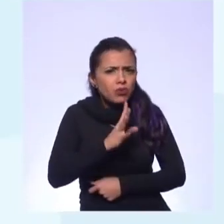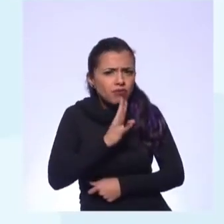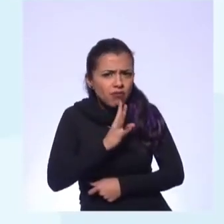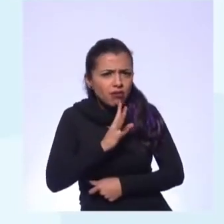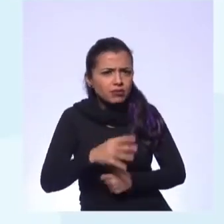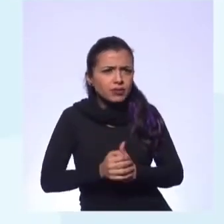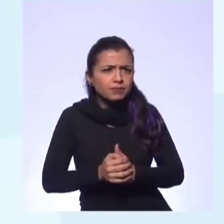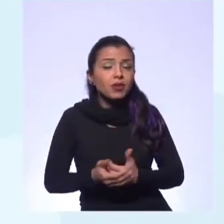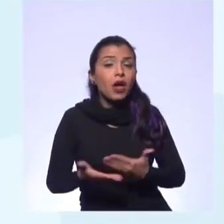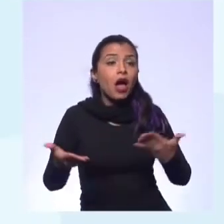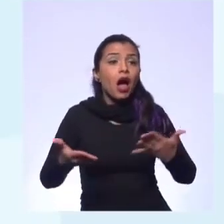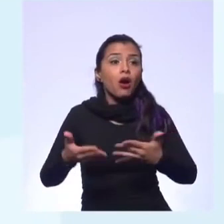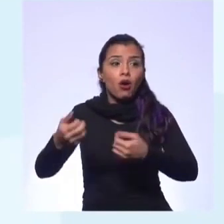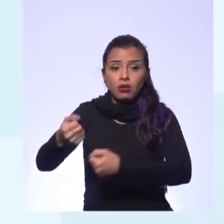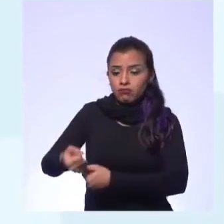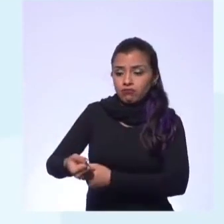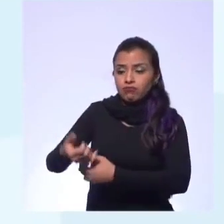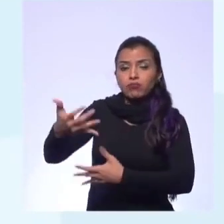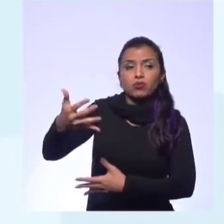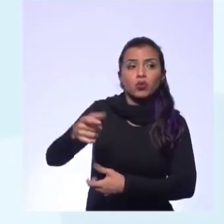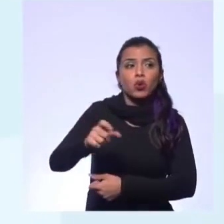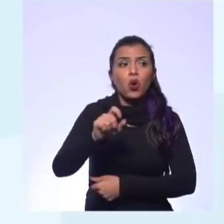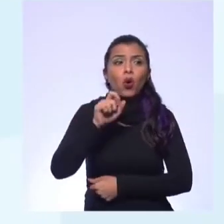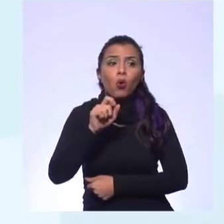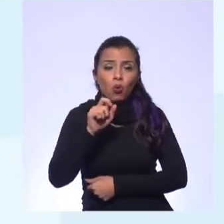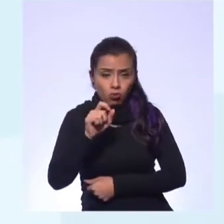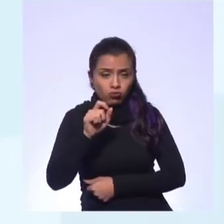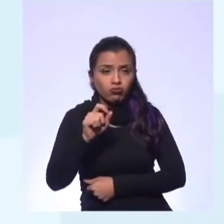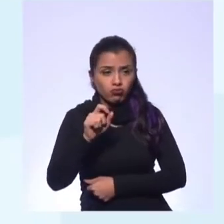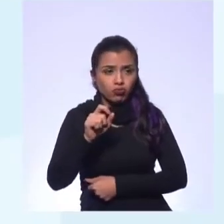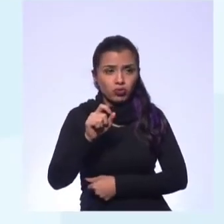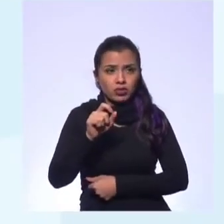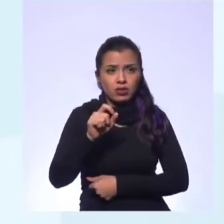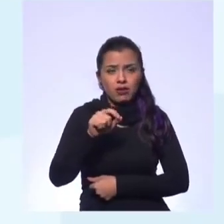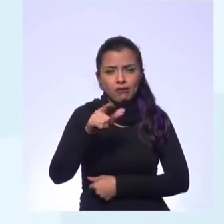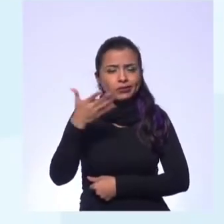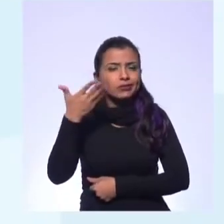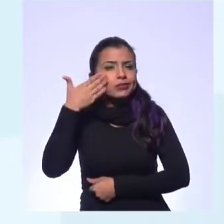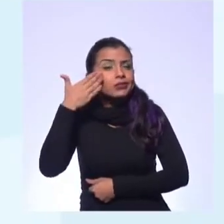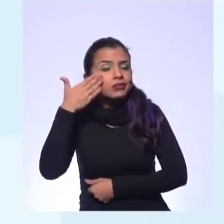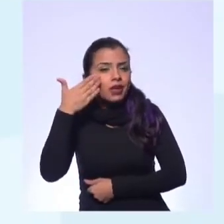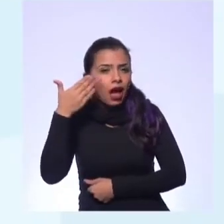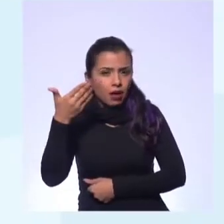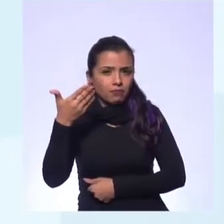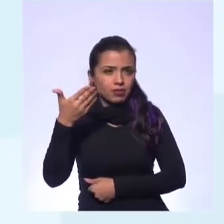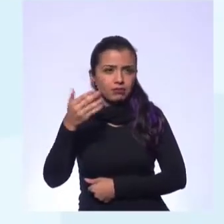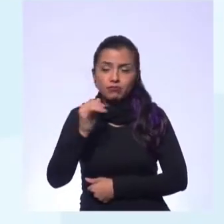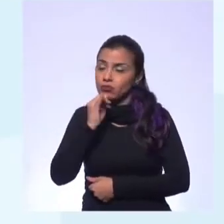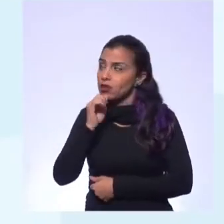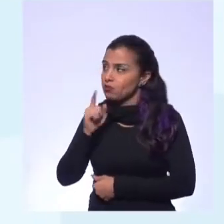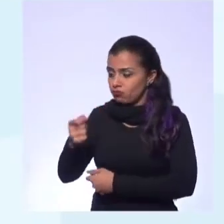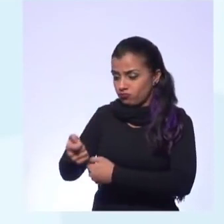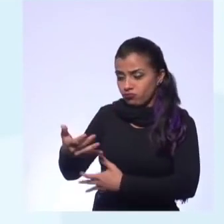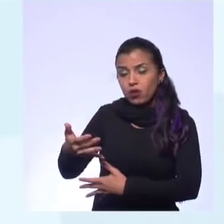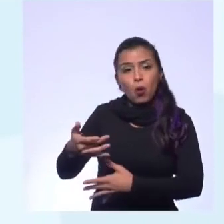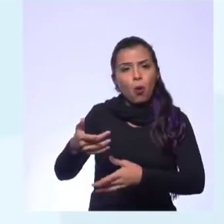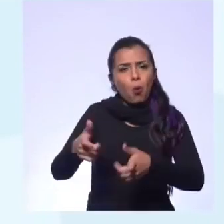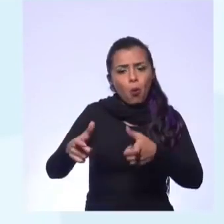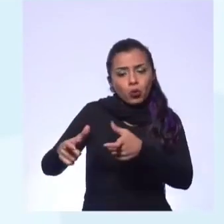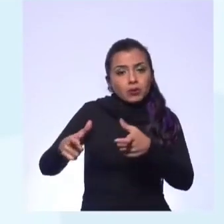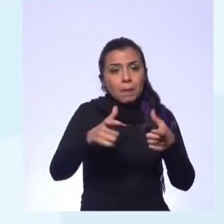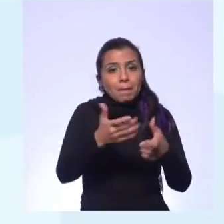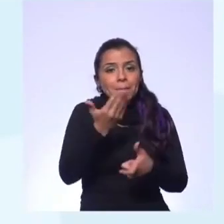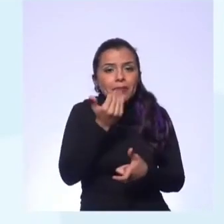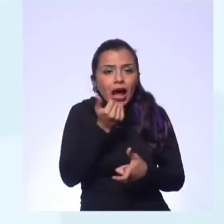the chat, dishes that you can relate to the Brazilian native cuisine. Escreva no chat os pratos que você